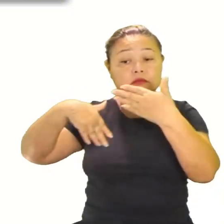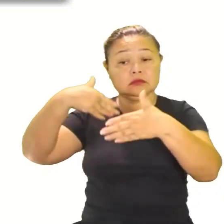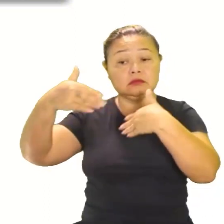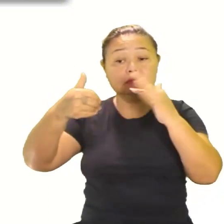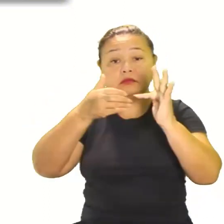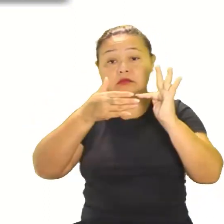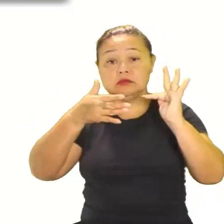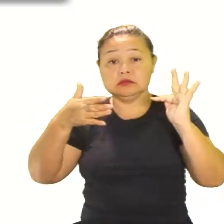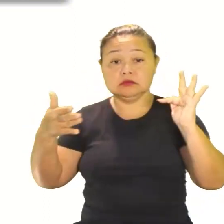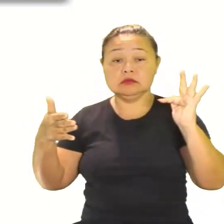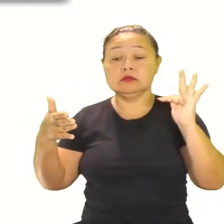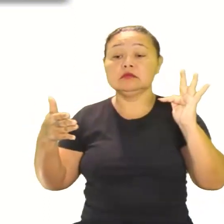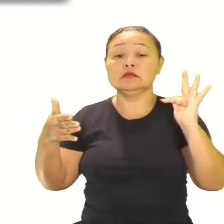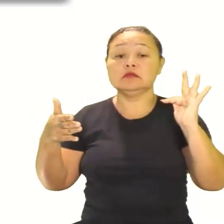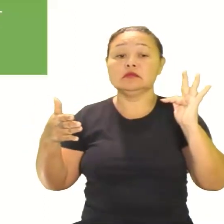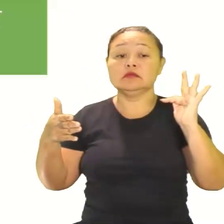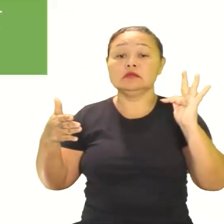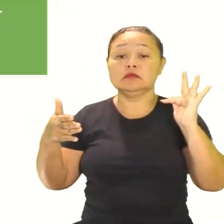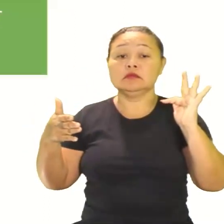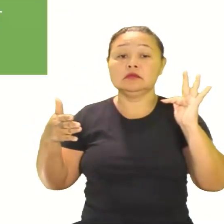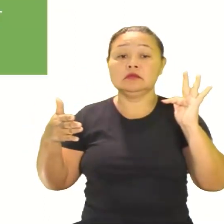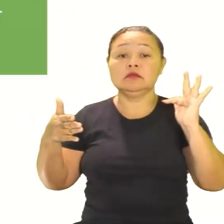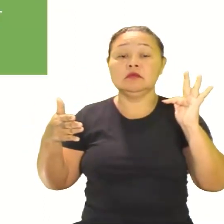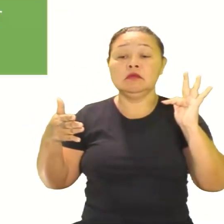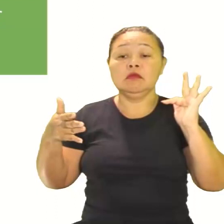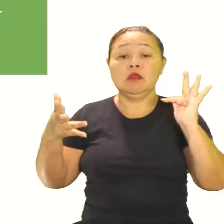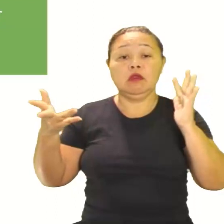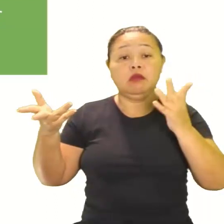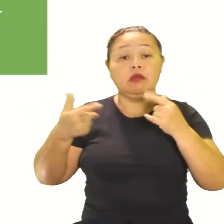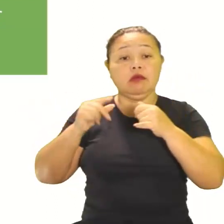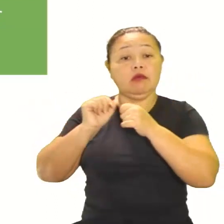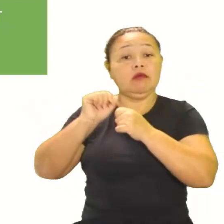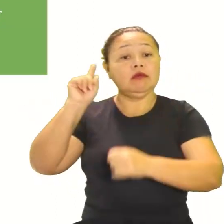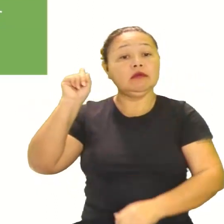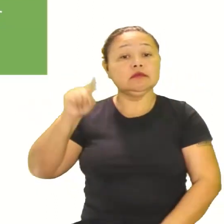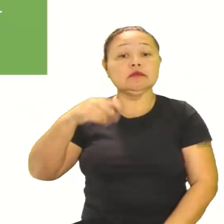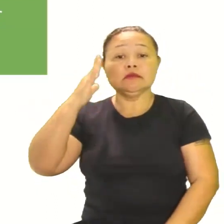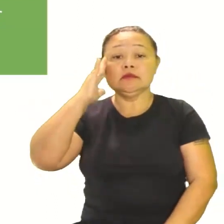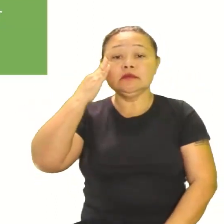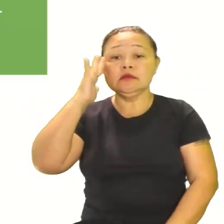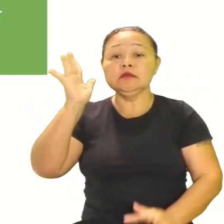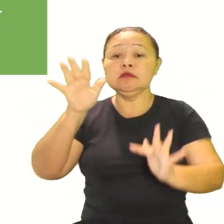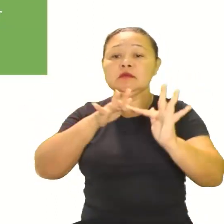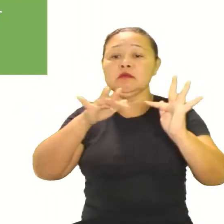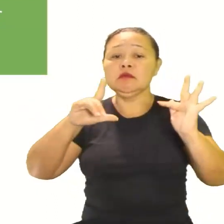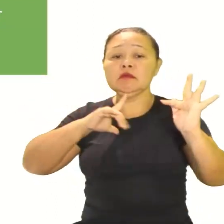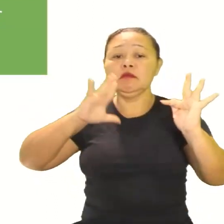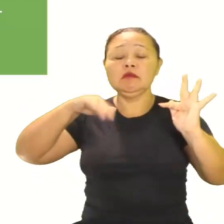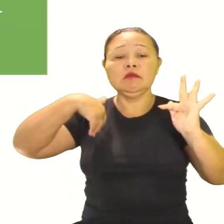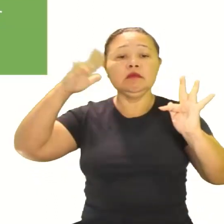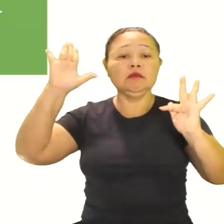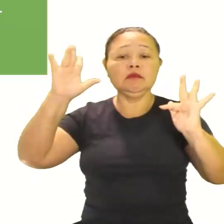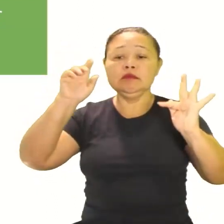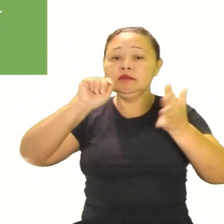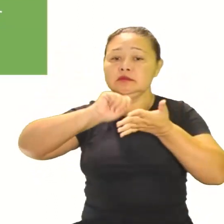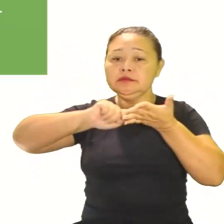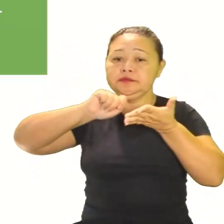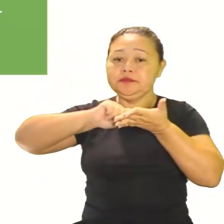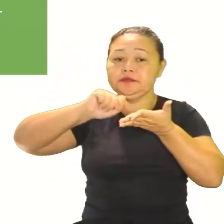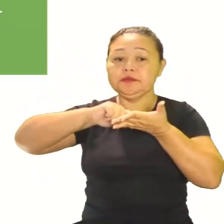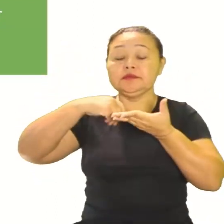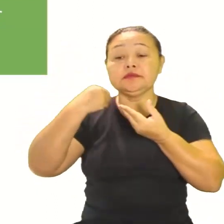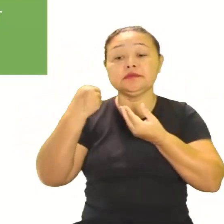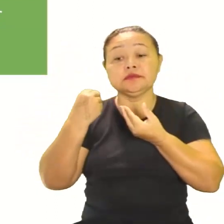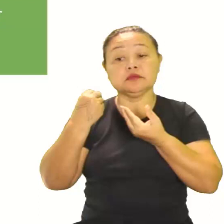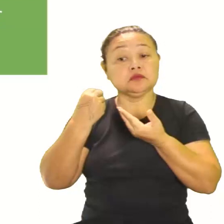aulas de funções modulares. Muito bem, e as habilidades da aula de hoje? Entender funções definidas por mais de uma